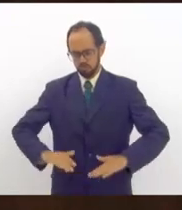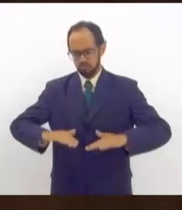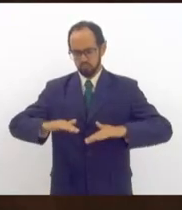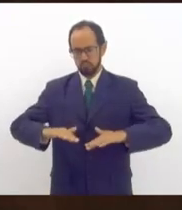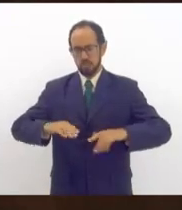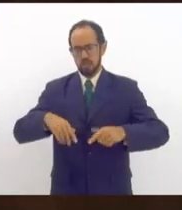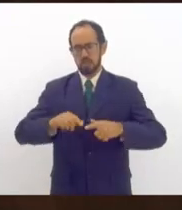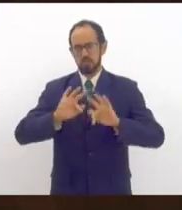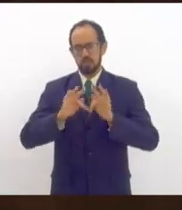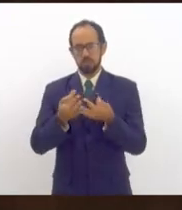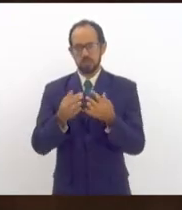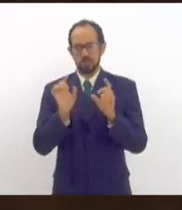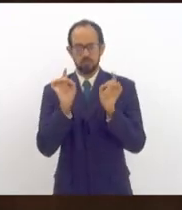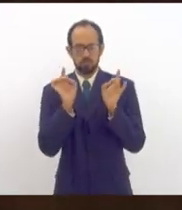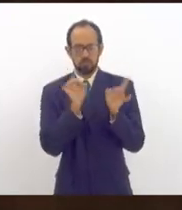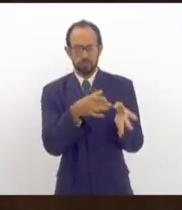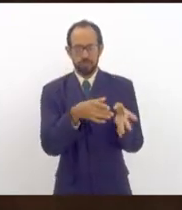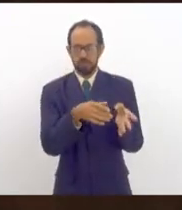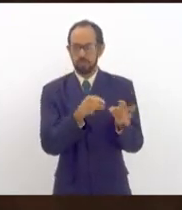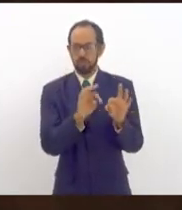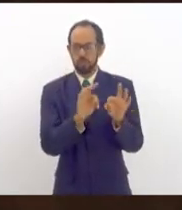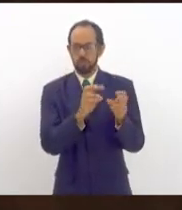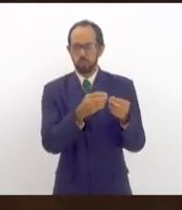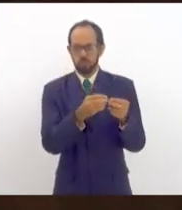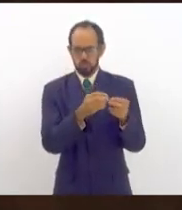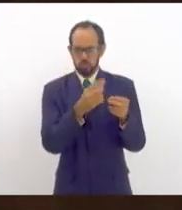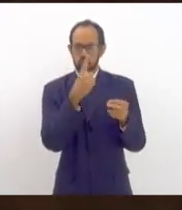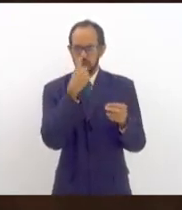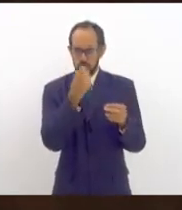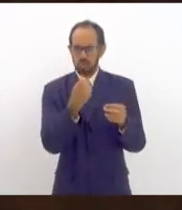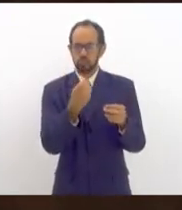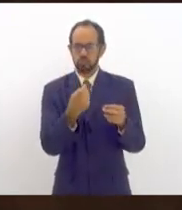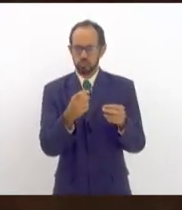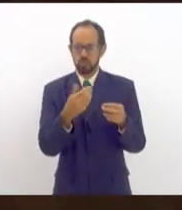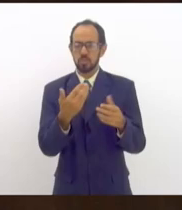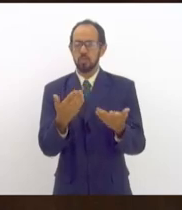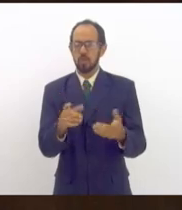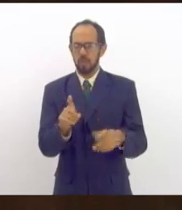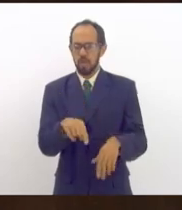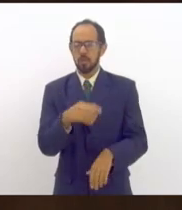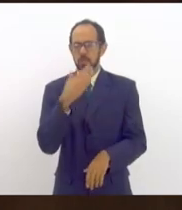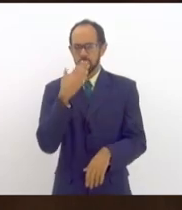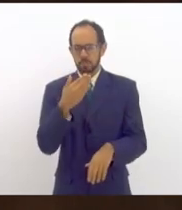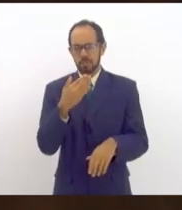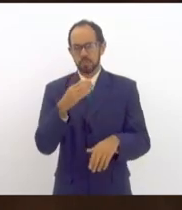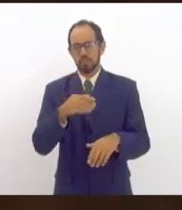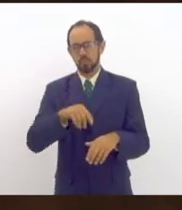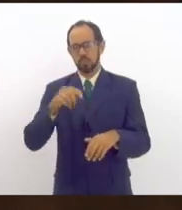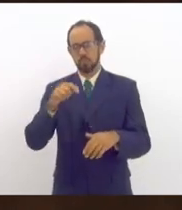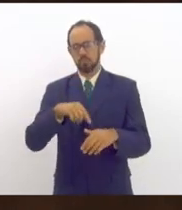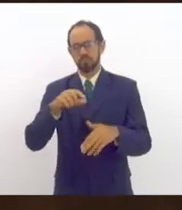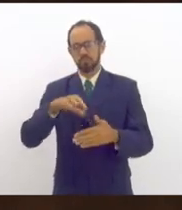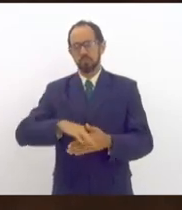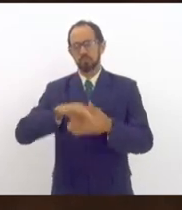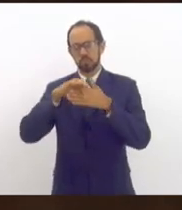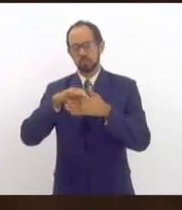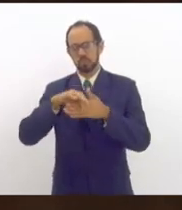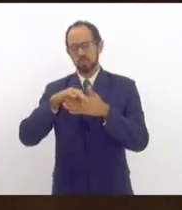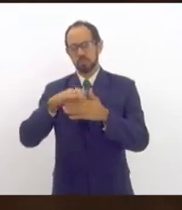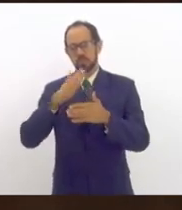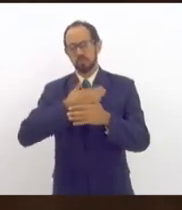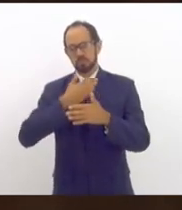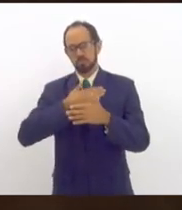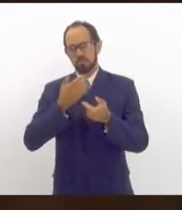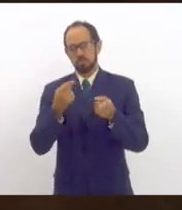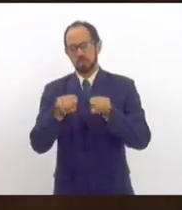tudo fora tudo fora então fica aqui um apelo as autoridades fica aqui um apelo aos meus pares para